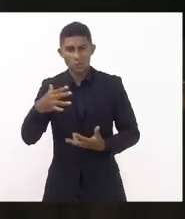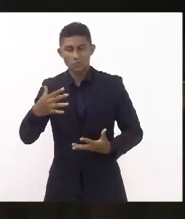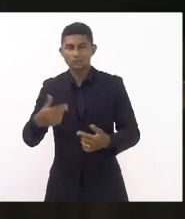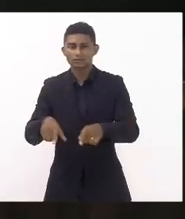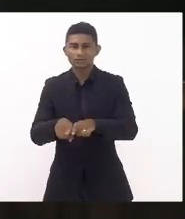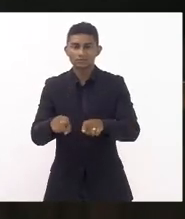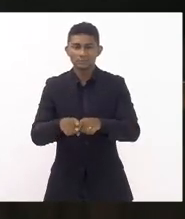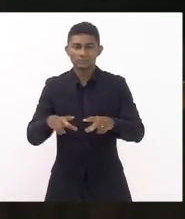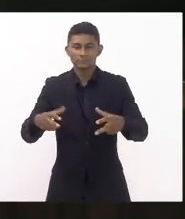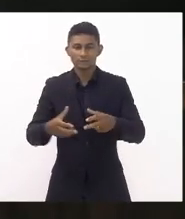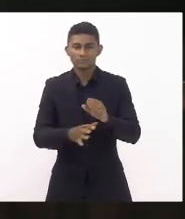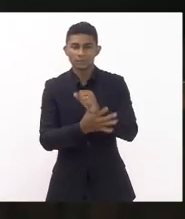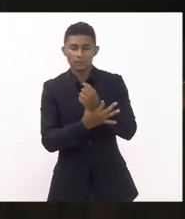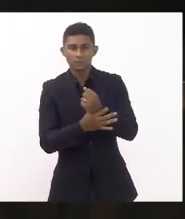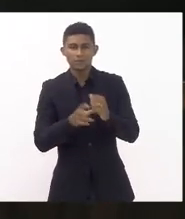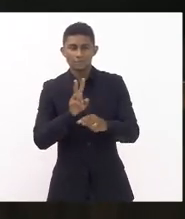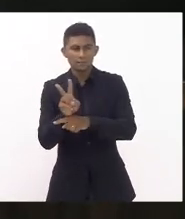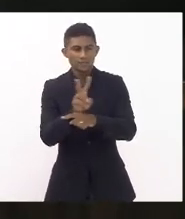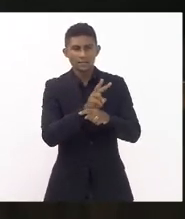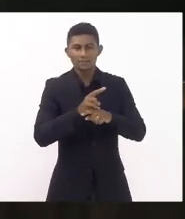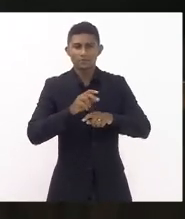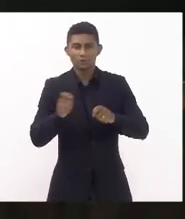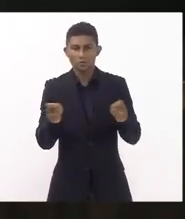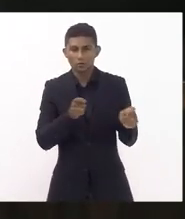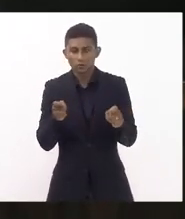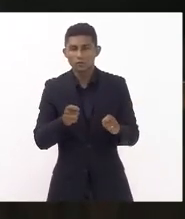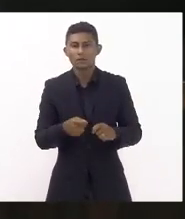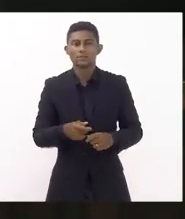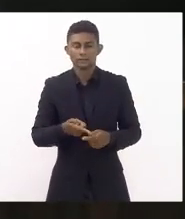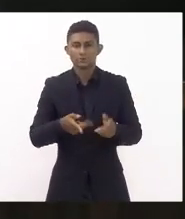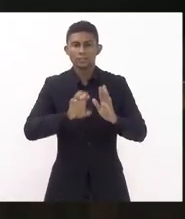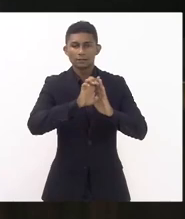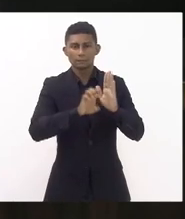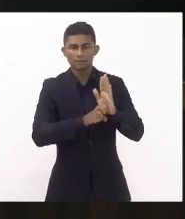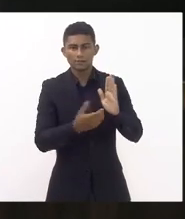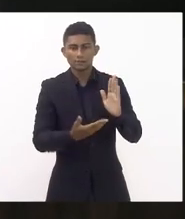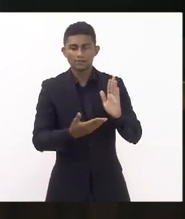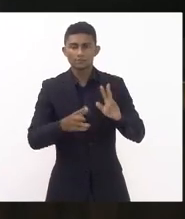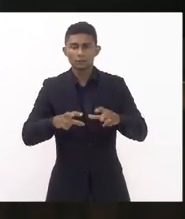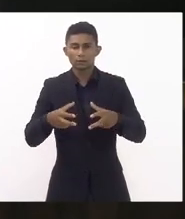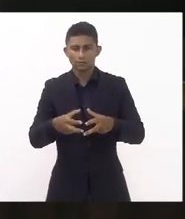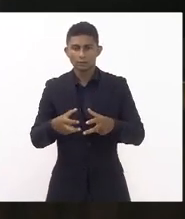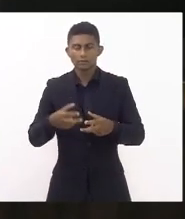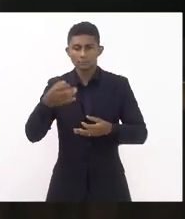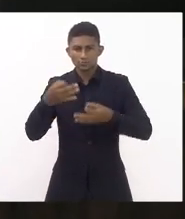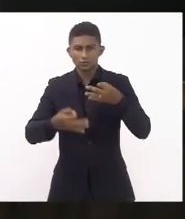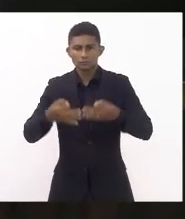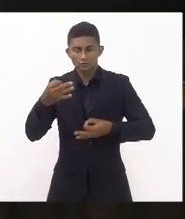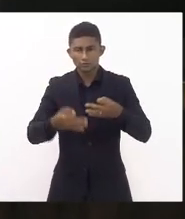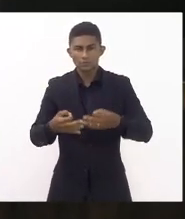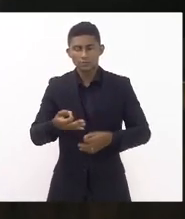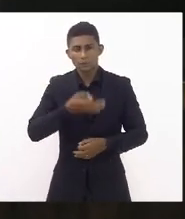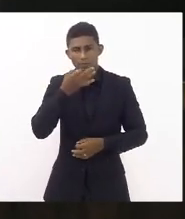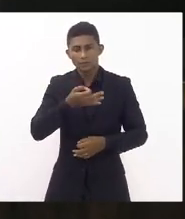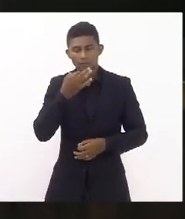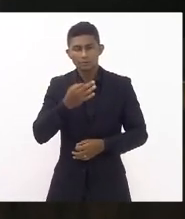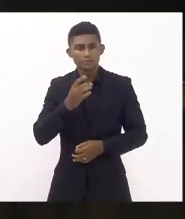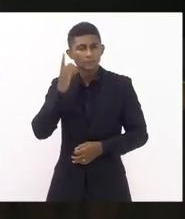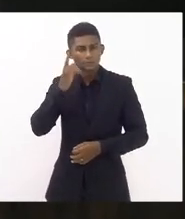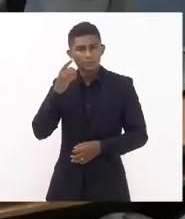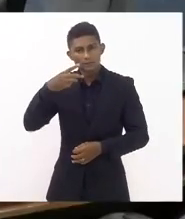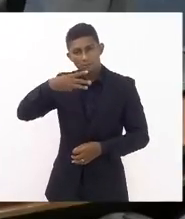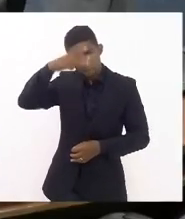polícia, de Orçamento, Fiscalização Financeira e Controle, as emendas de plenário. Para emitir parecer pela Comissão de Constituição e Justiça, deputado Márcio